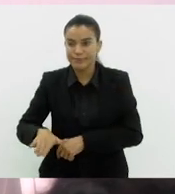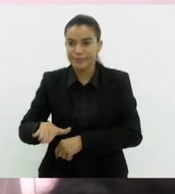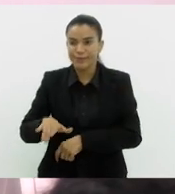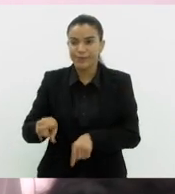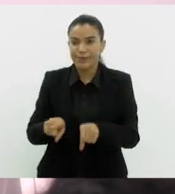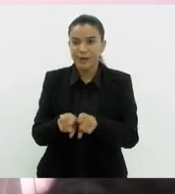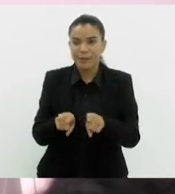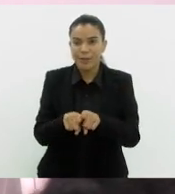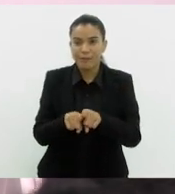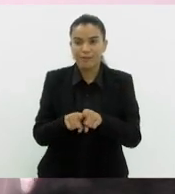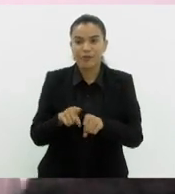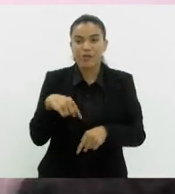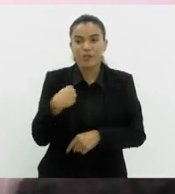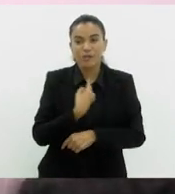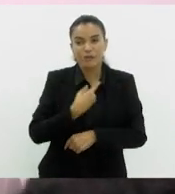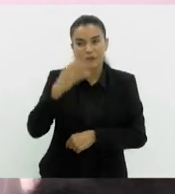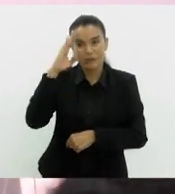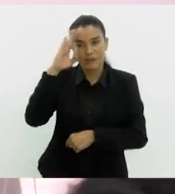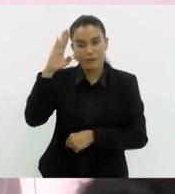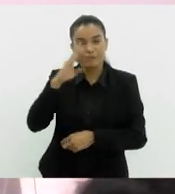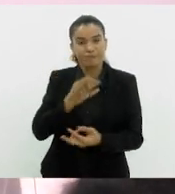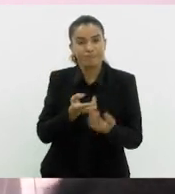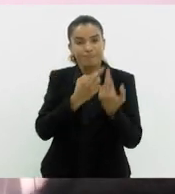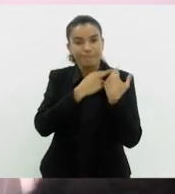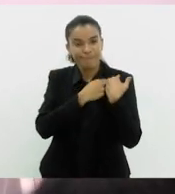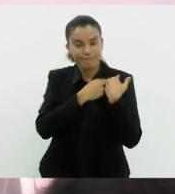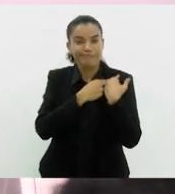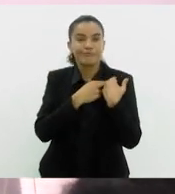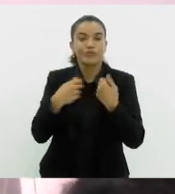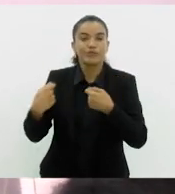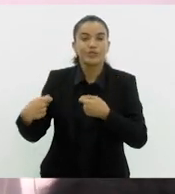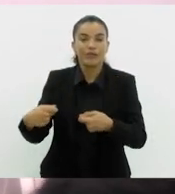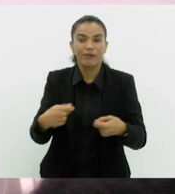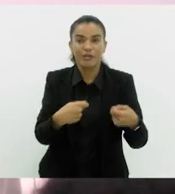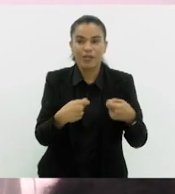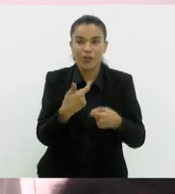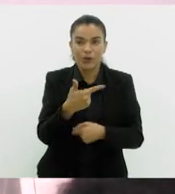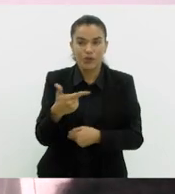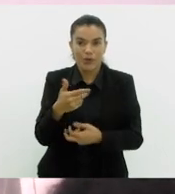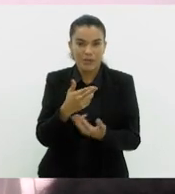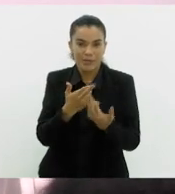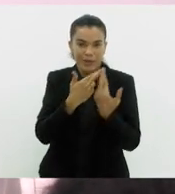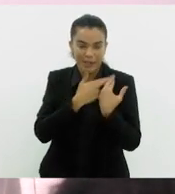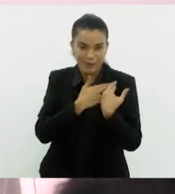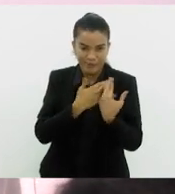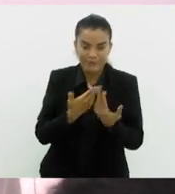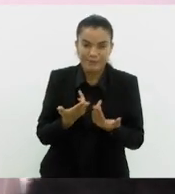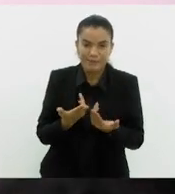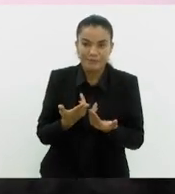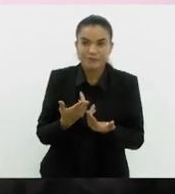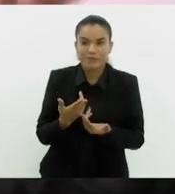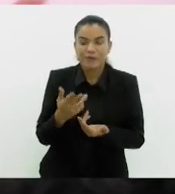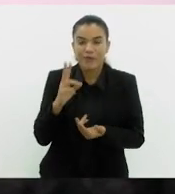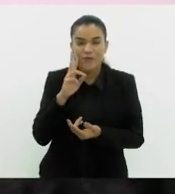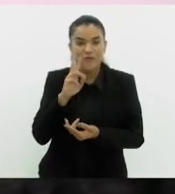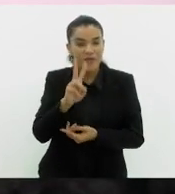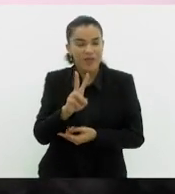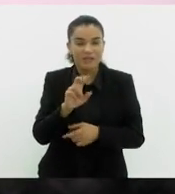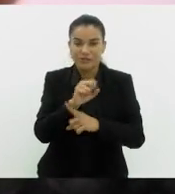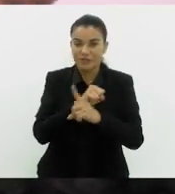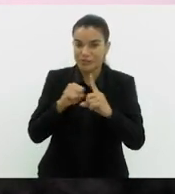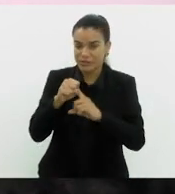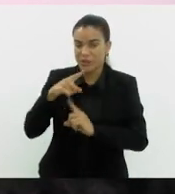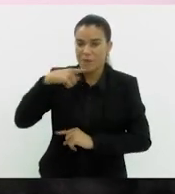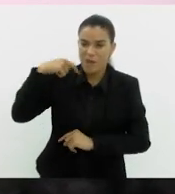vezes, também, somos as principais responsáveis pelos deveres que não são cumpridos pelos cuidados. Quando a gente vai olhar para essa sociedade que a gente sabe que